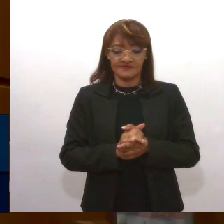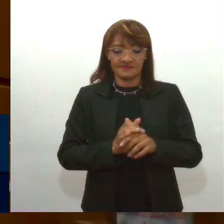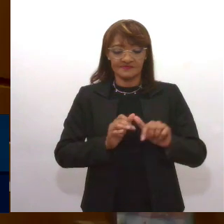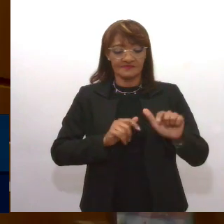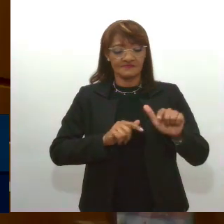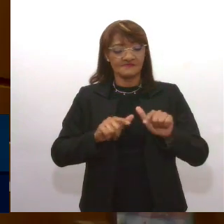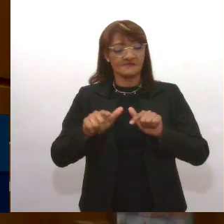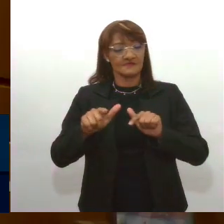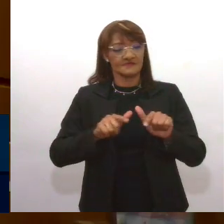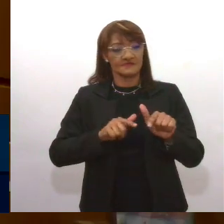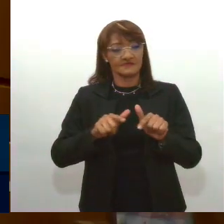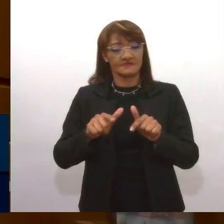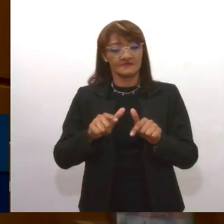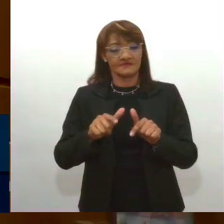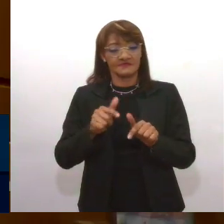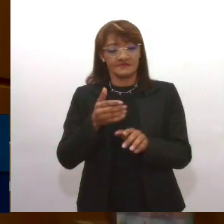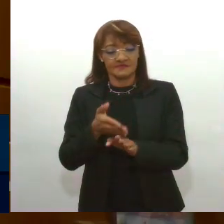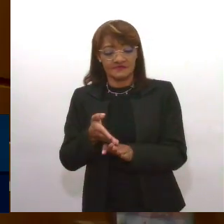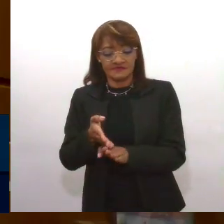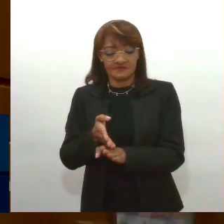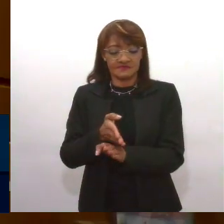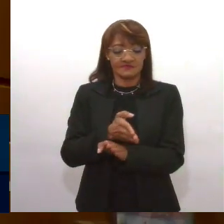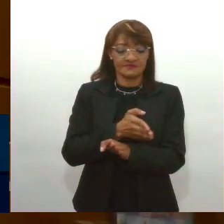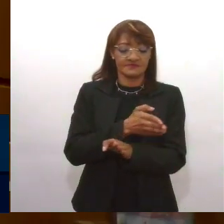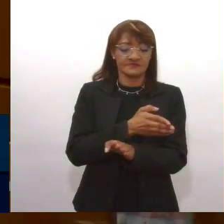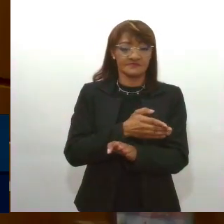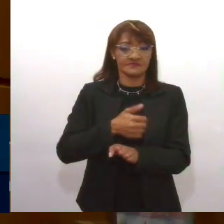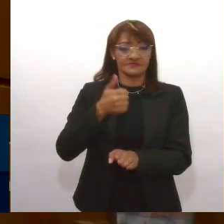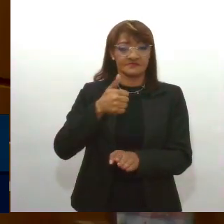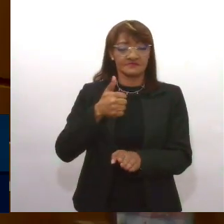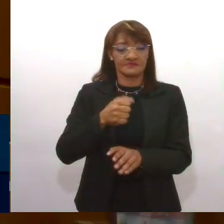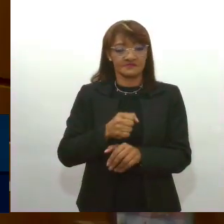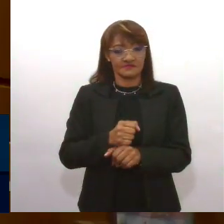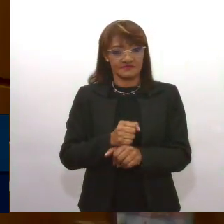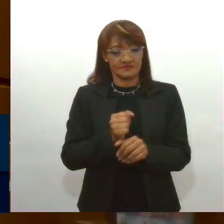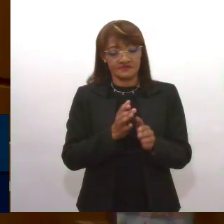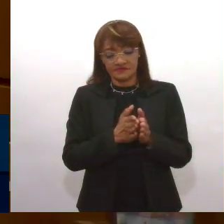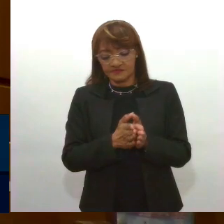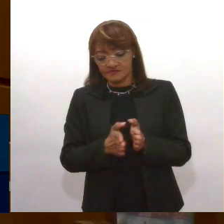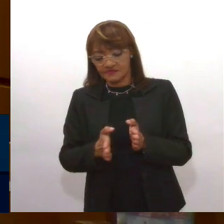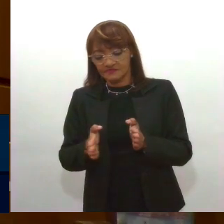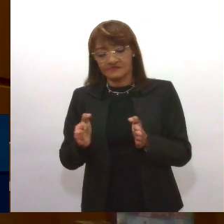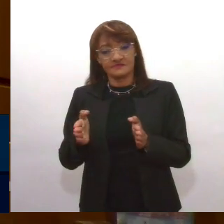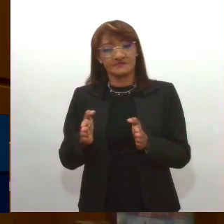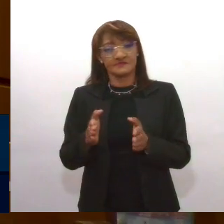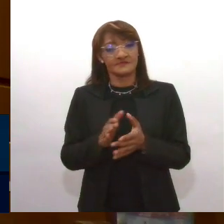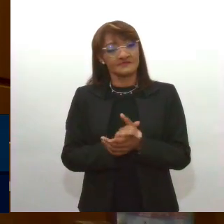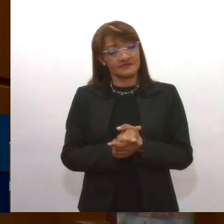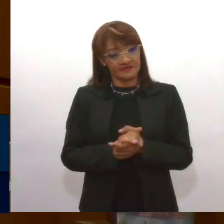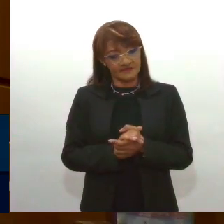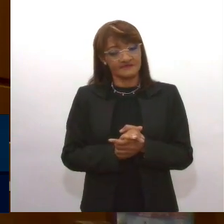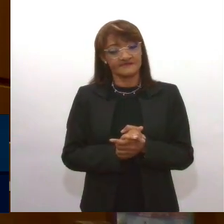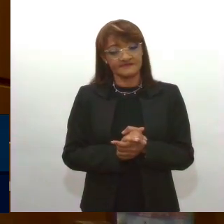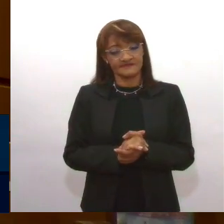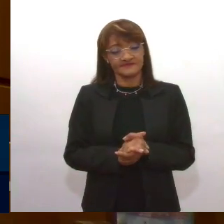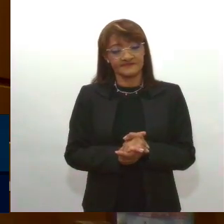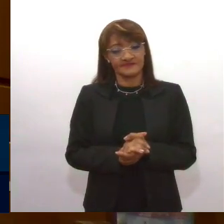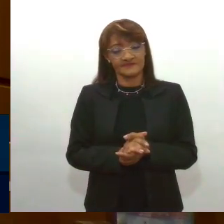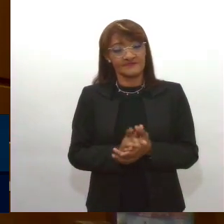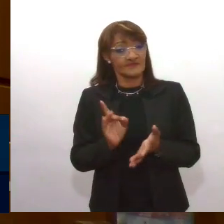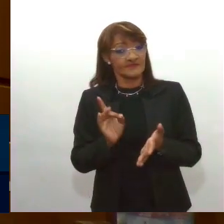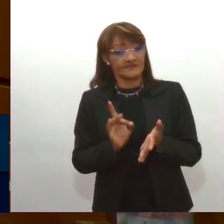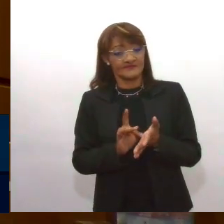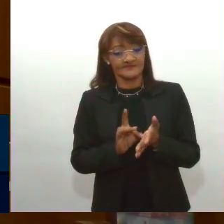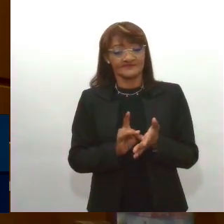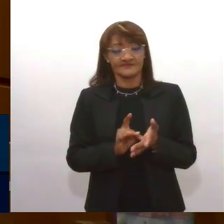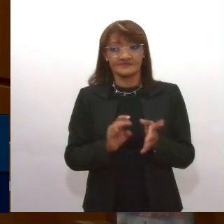seus seu primeiro mandato e que foi Sem dúvida nenhuma né reconhecido pelo